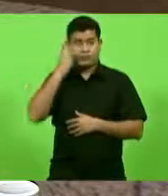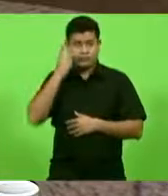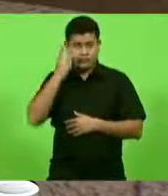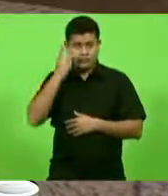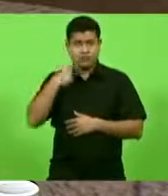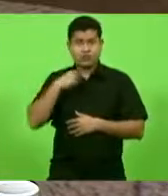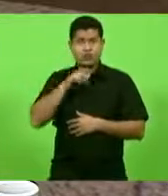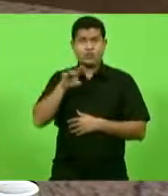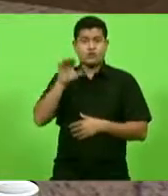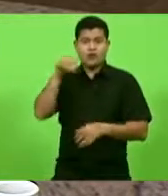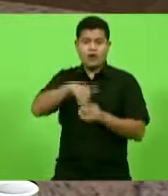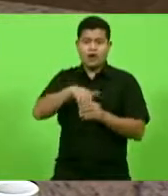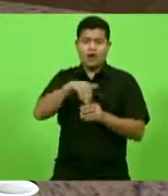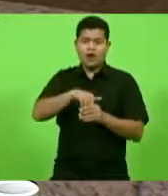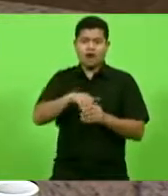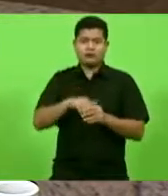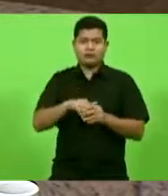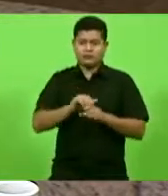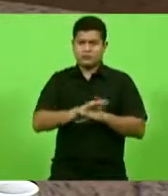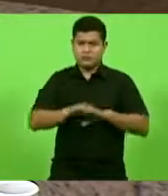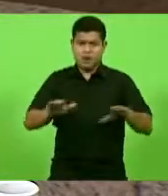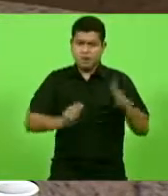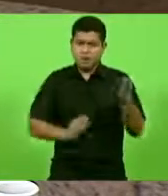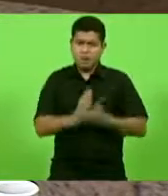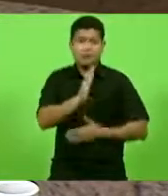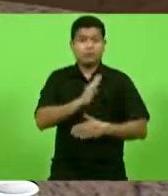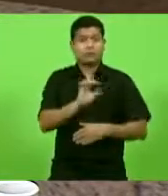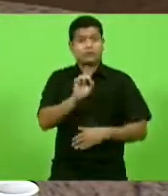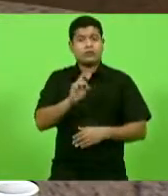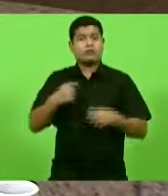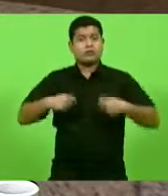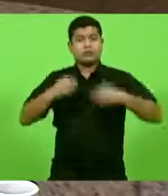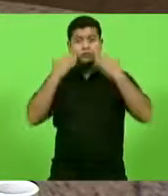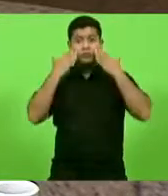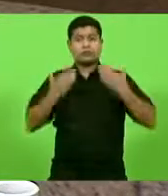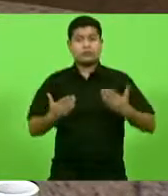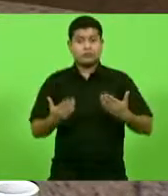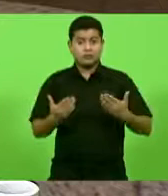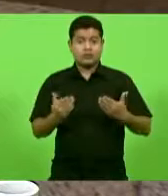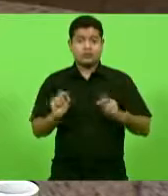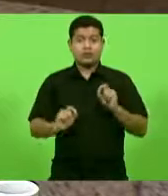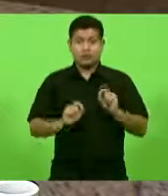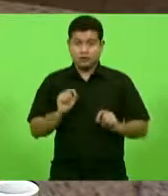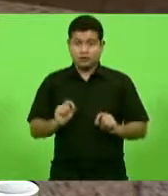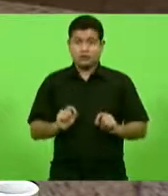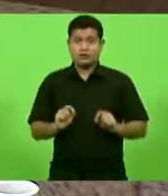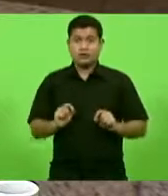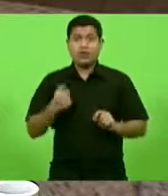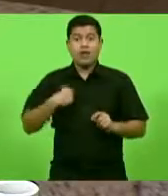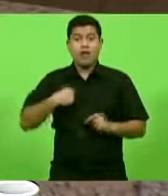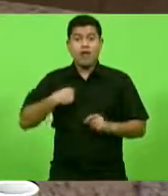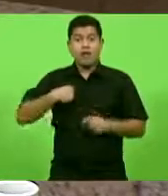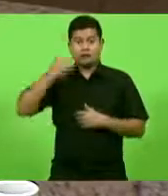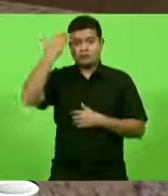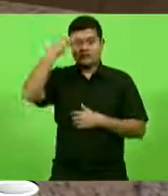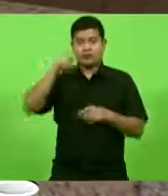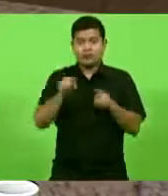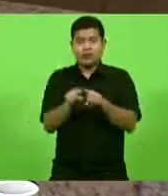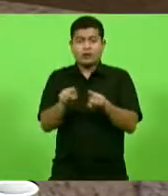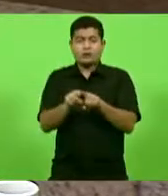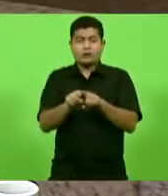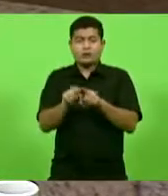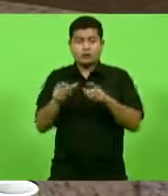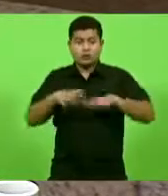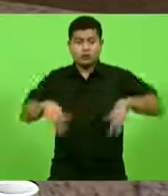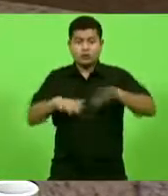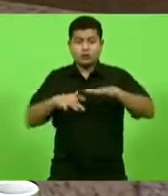na votação dessa matéria. Nós temos que demonstrar aí essa votação e eu entendo que este parlamento, de forma unânime,